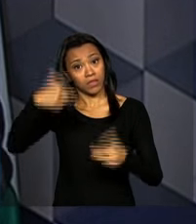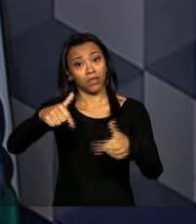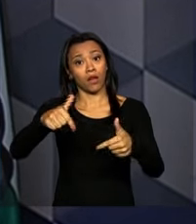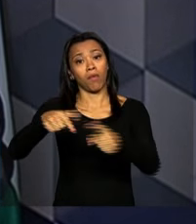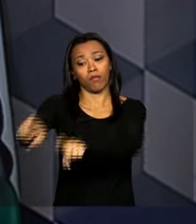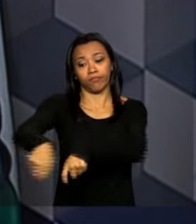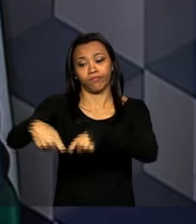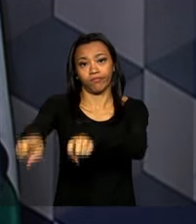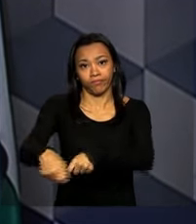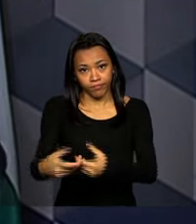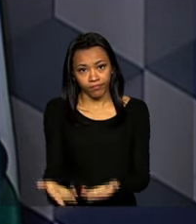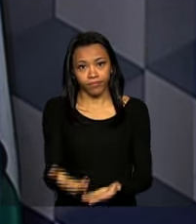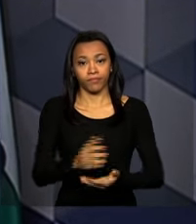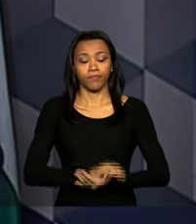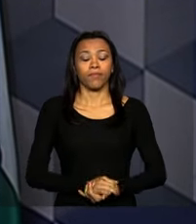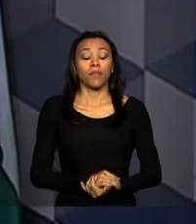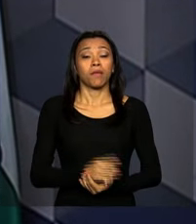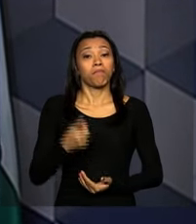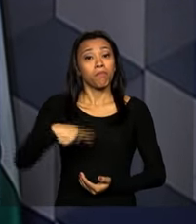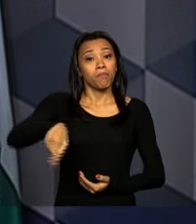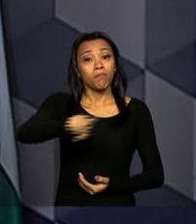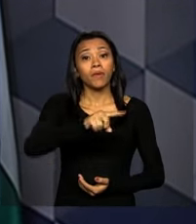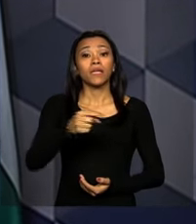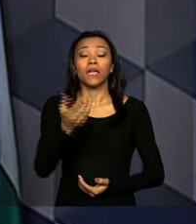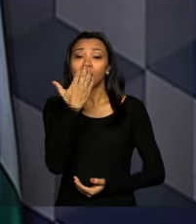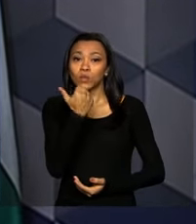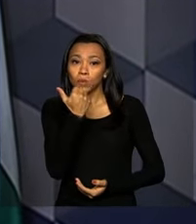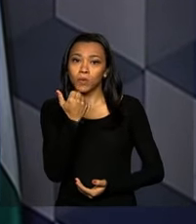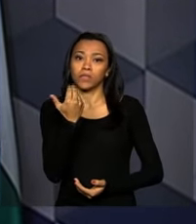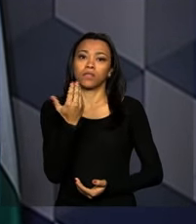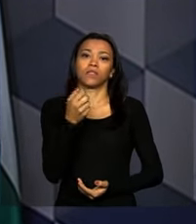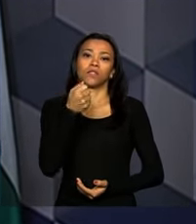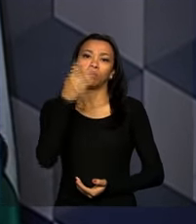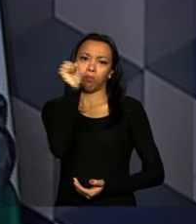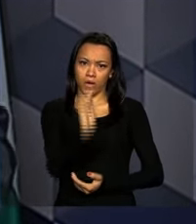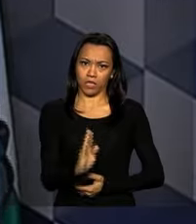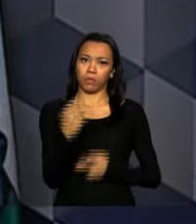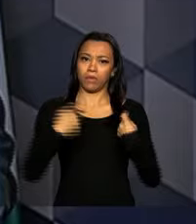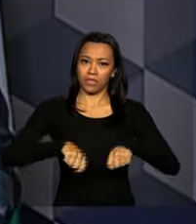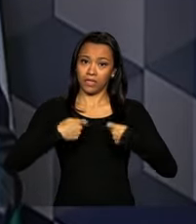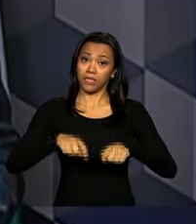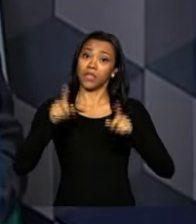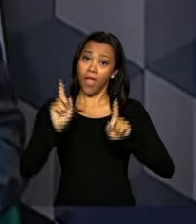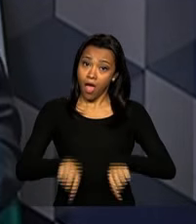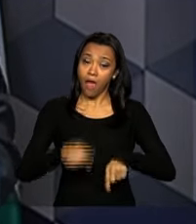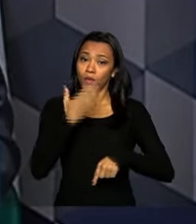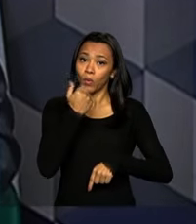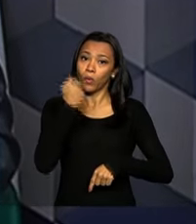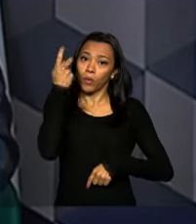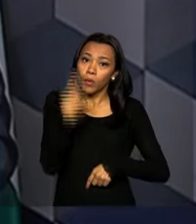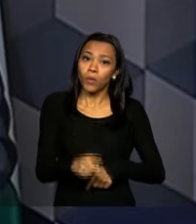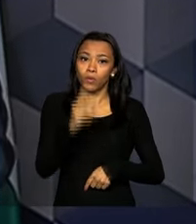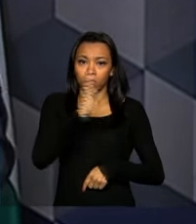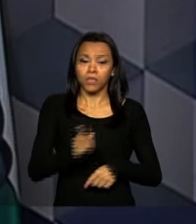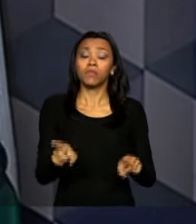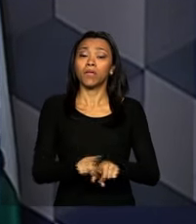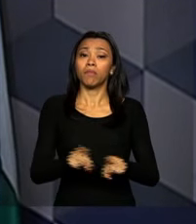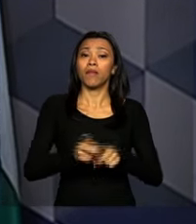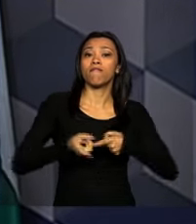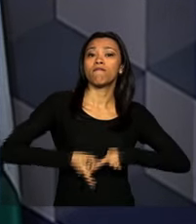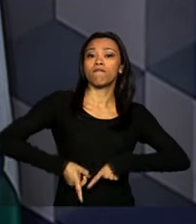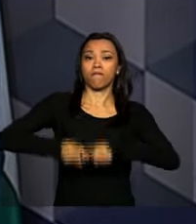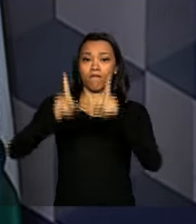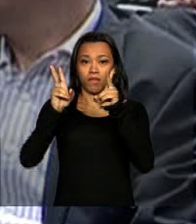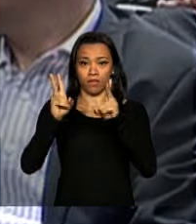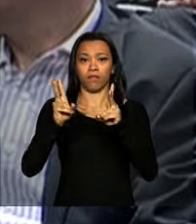produtores. Para que os alimentos que o Brasil precisa, seja para consumo interno, seja para exportação,